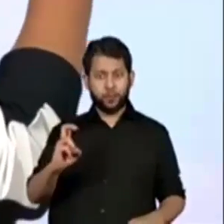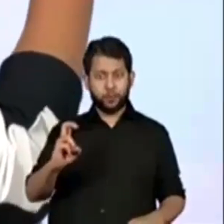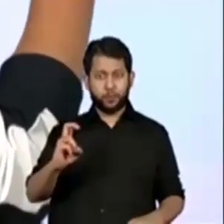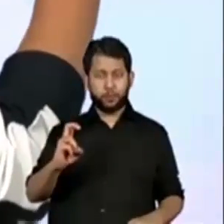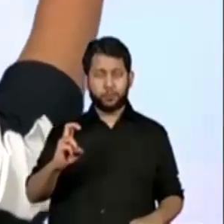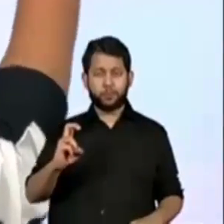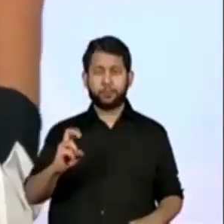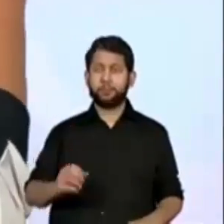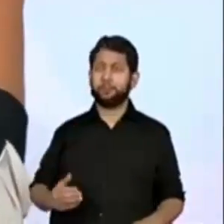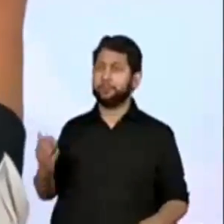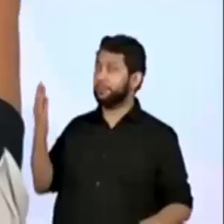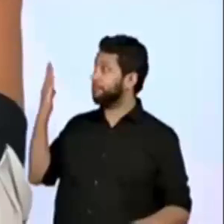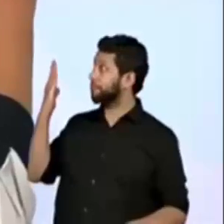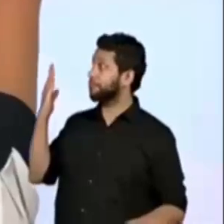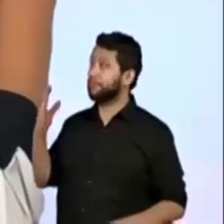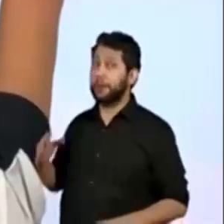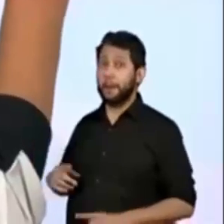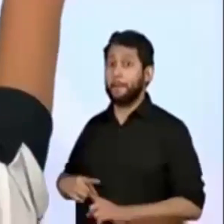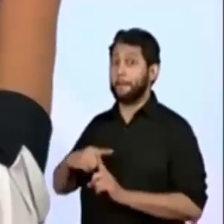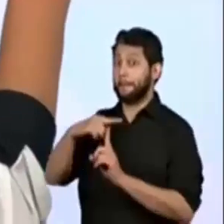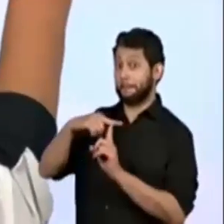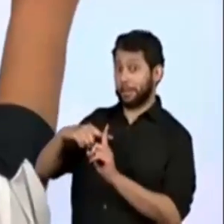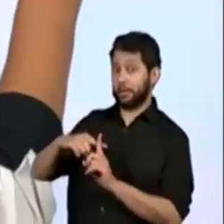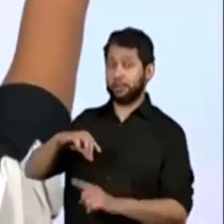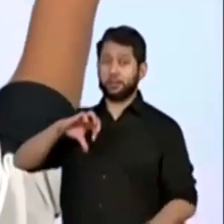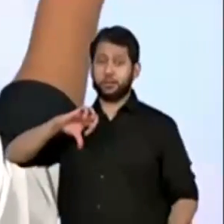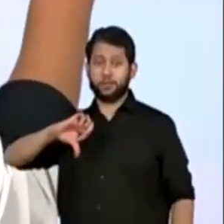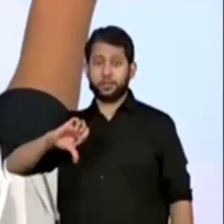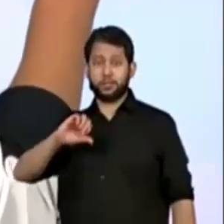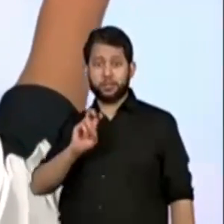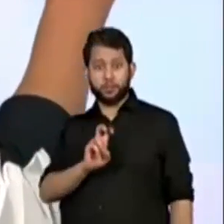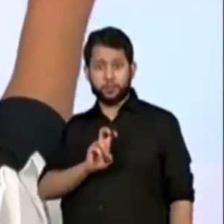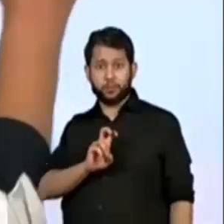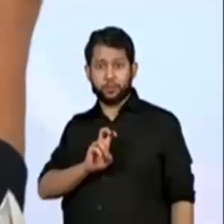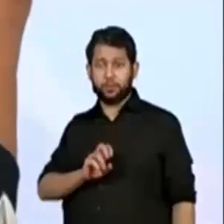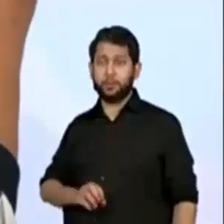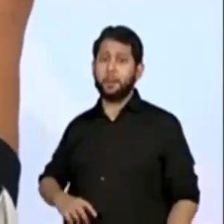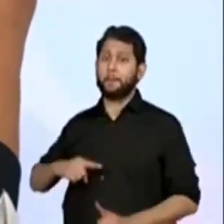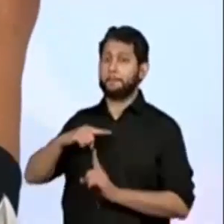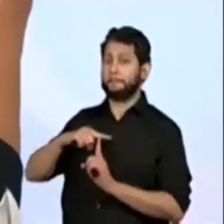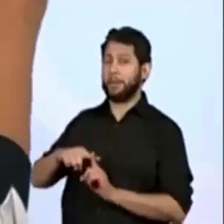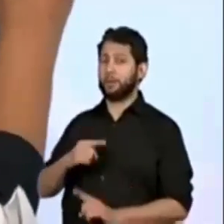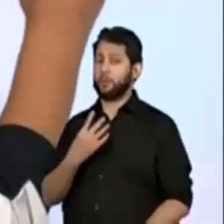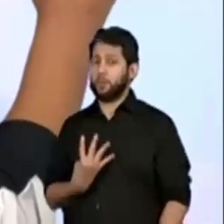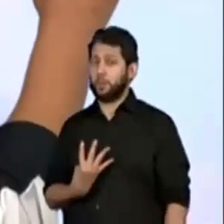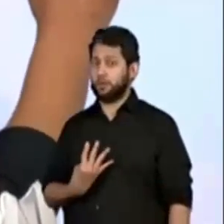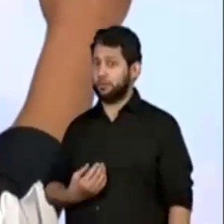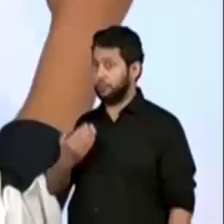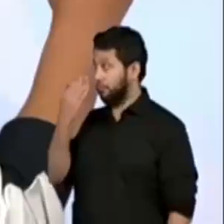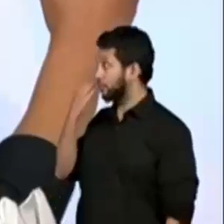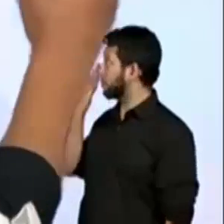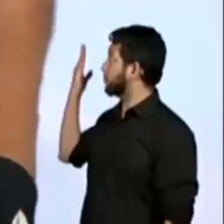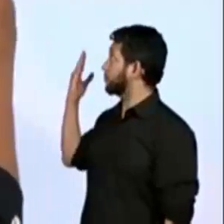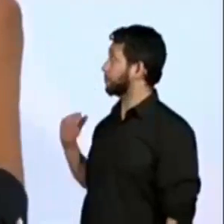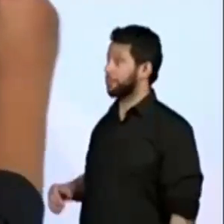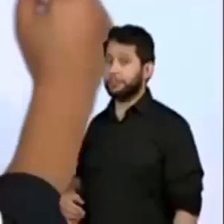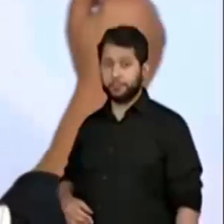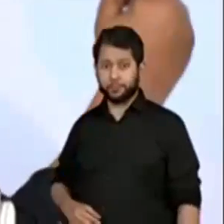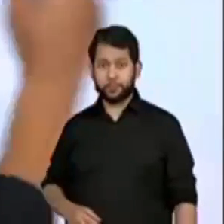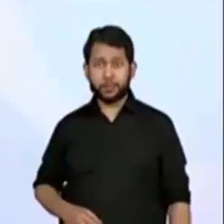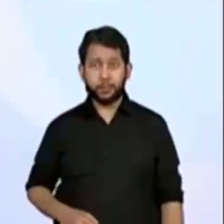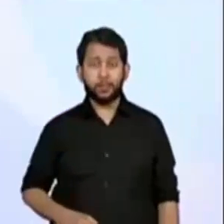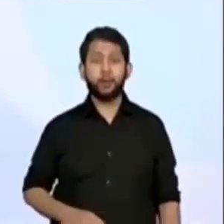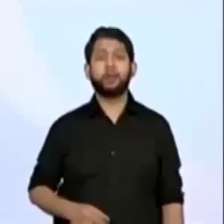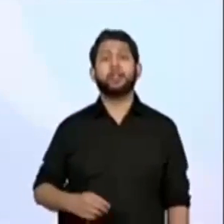35 mais 95 mais 4, ok? Foi assim que ela